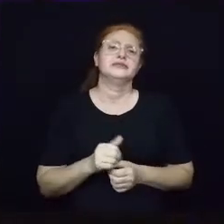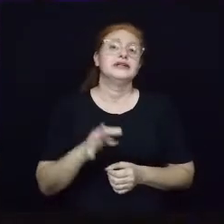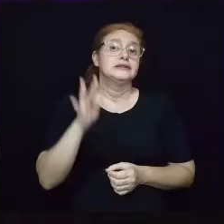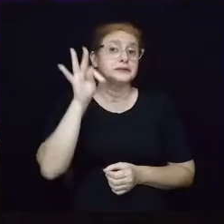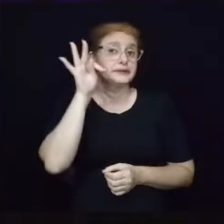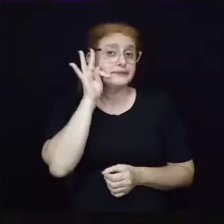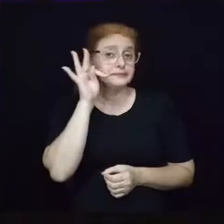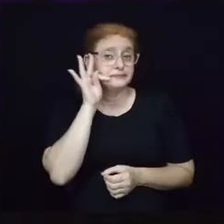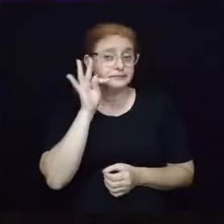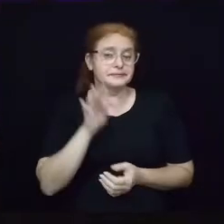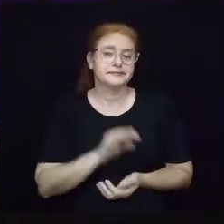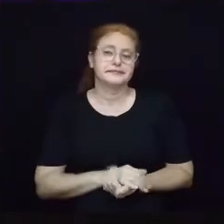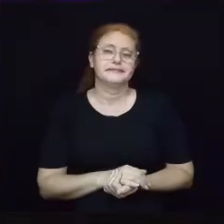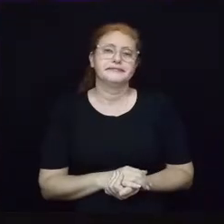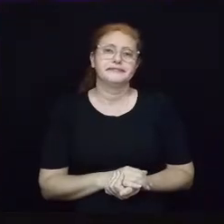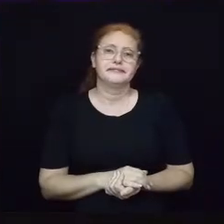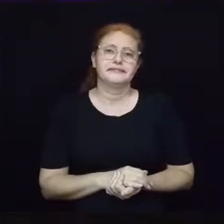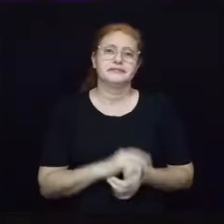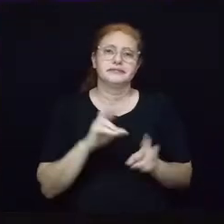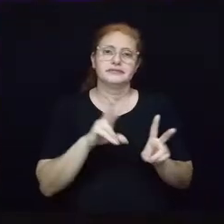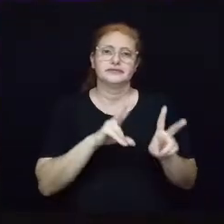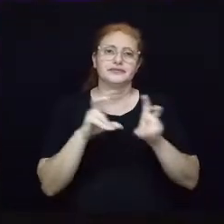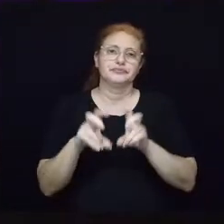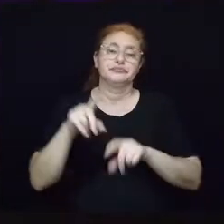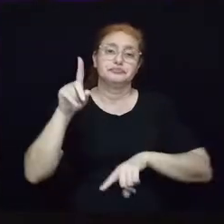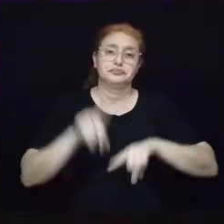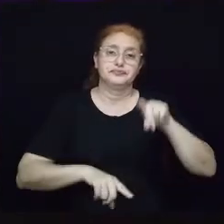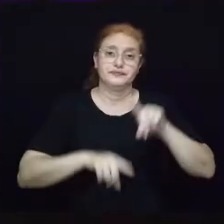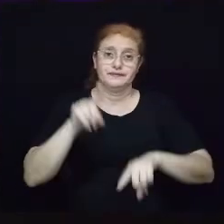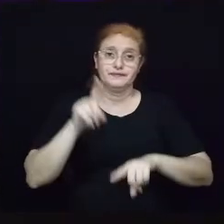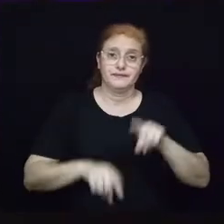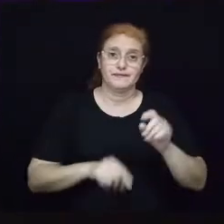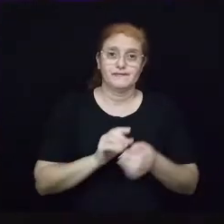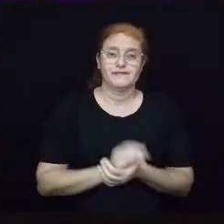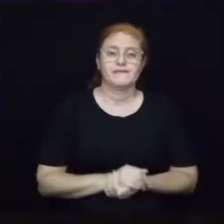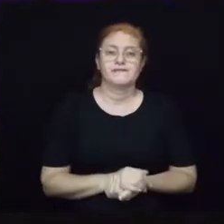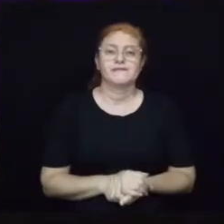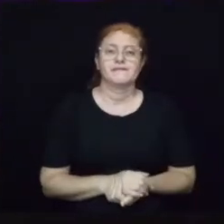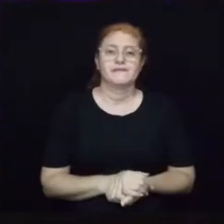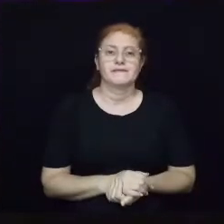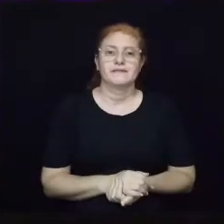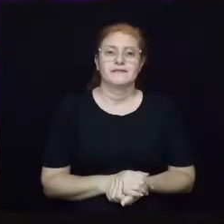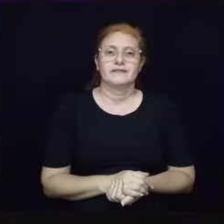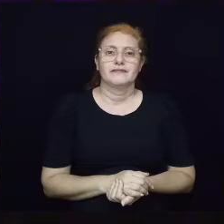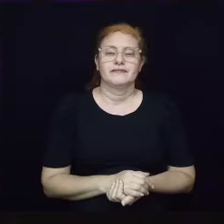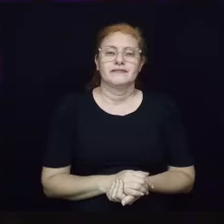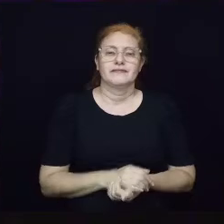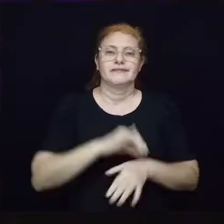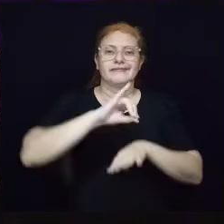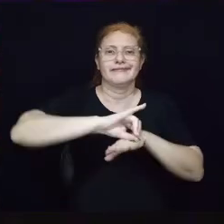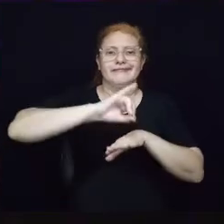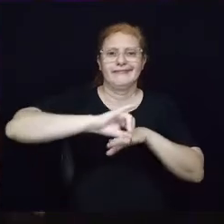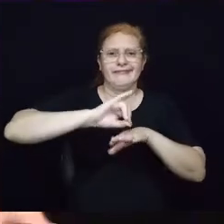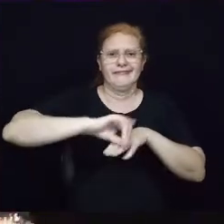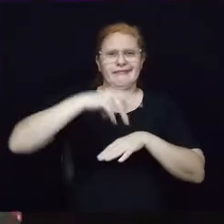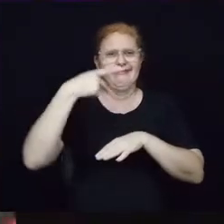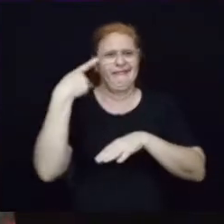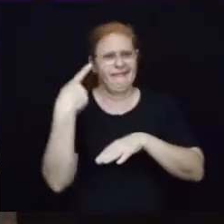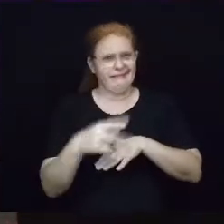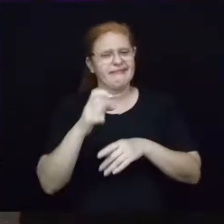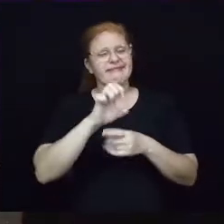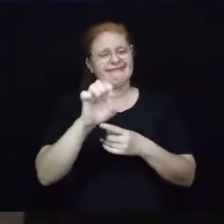técnico sobre esse material. E as peças que estão aqui